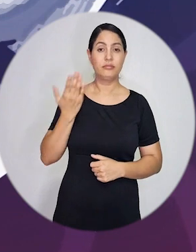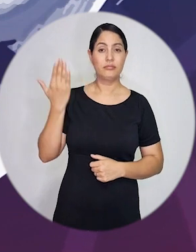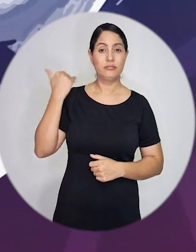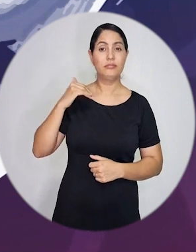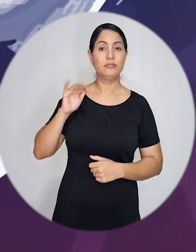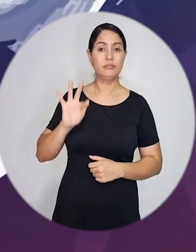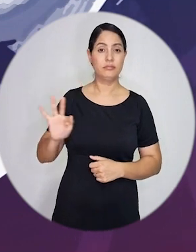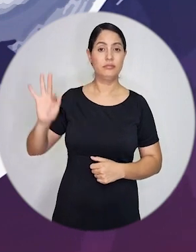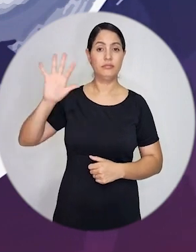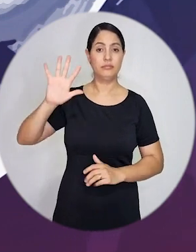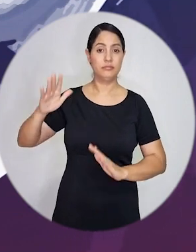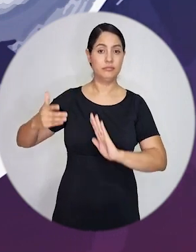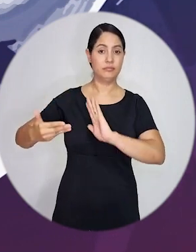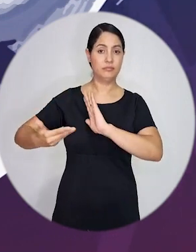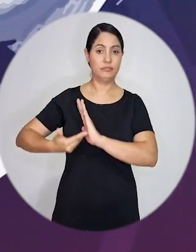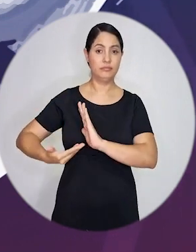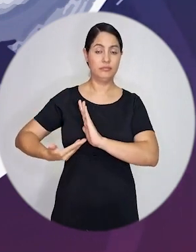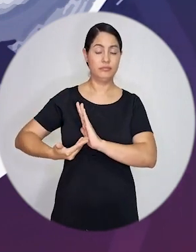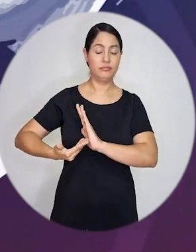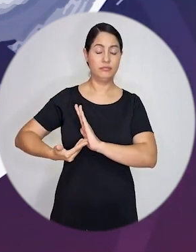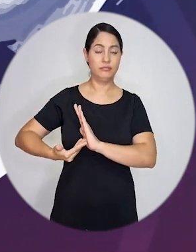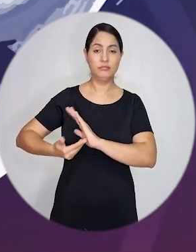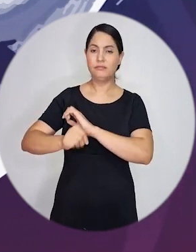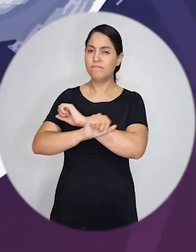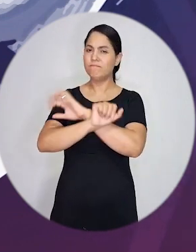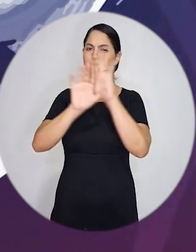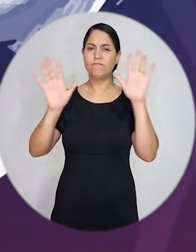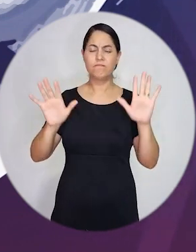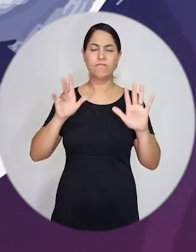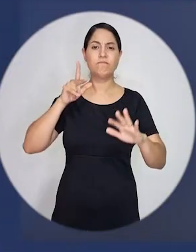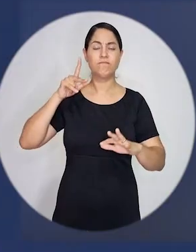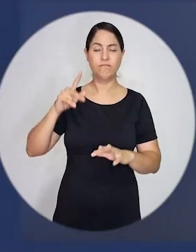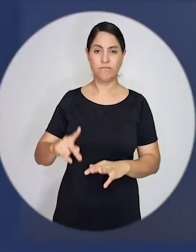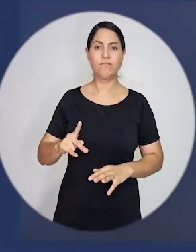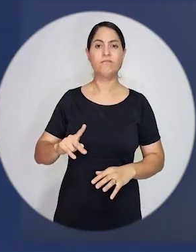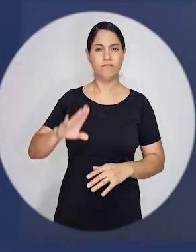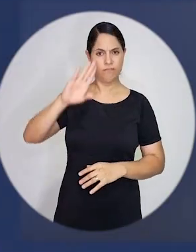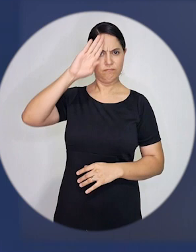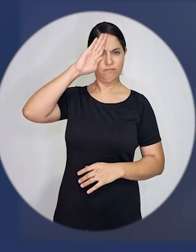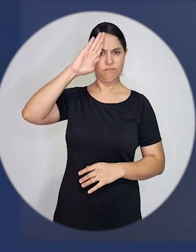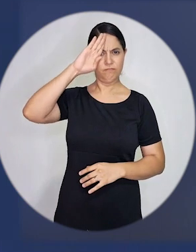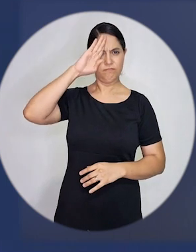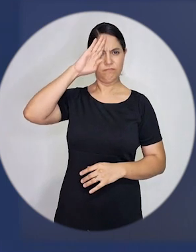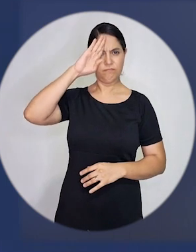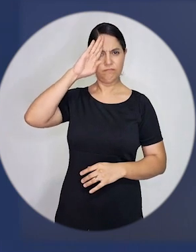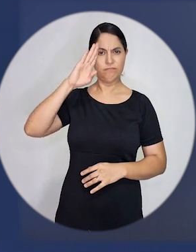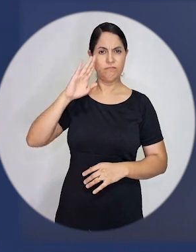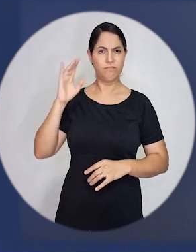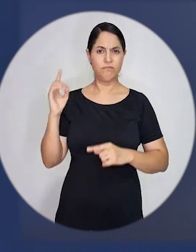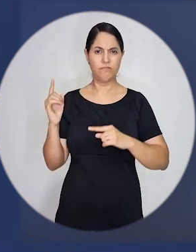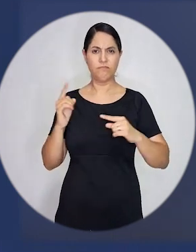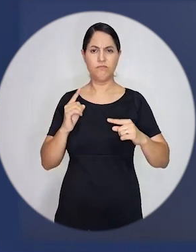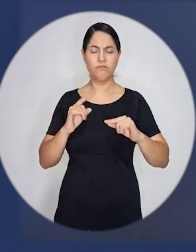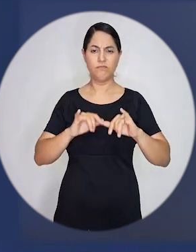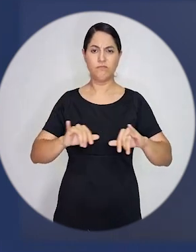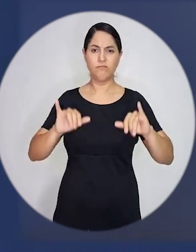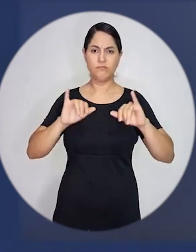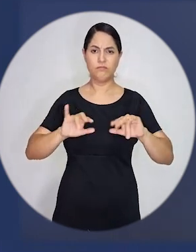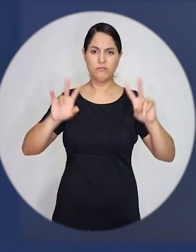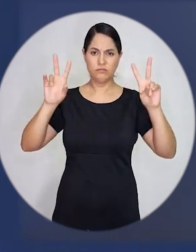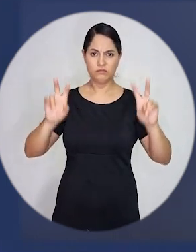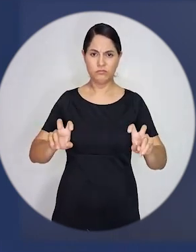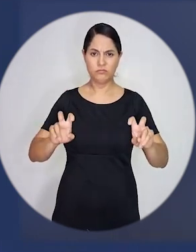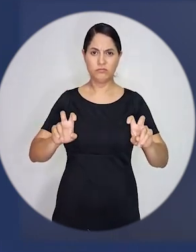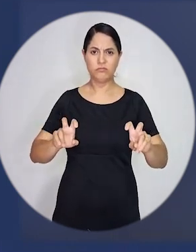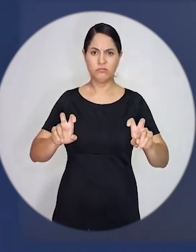dos melhores deputados da Câmara Federal, o recrudescimento do regime militar e a imposição do